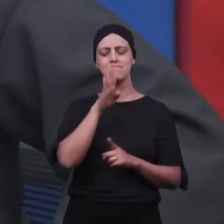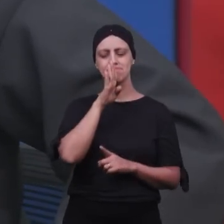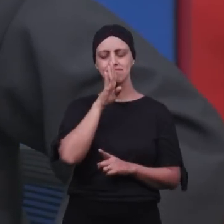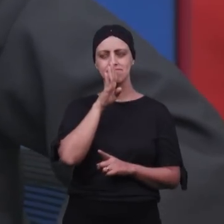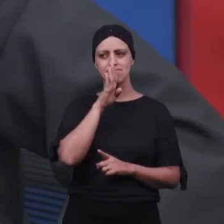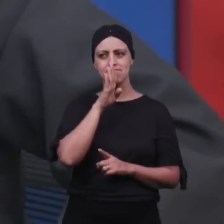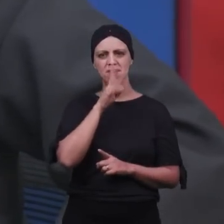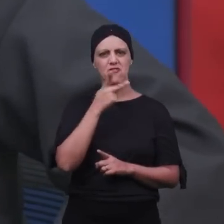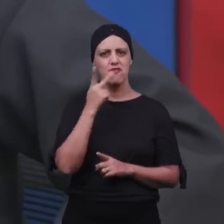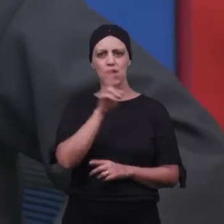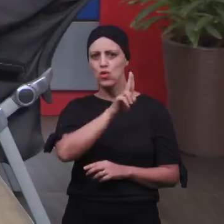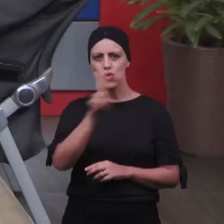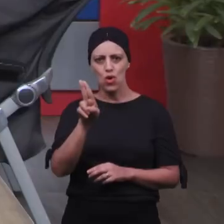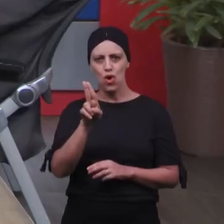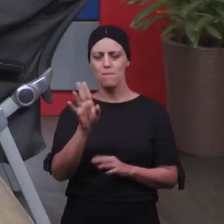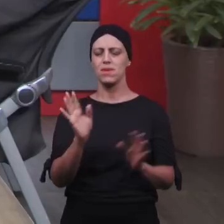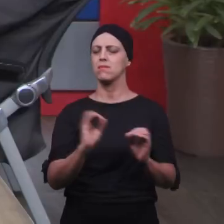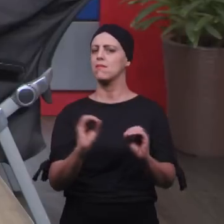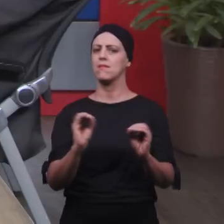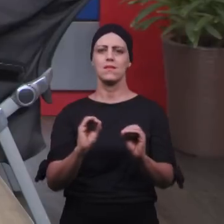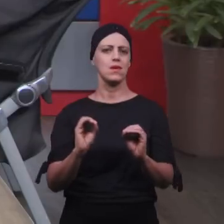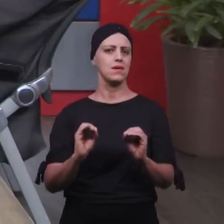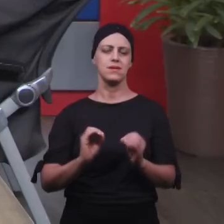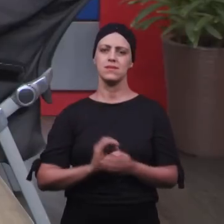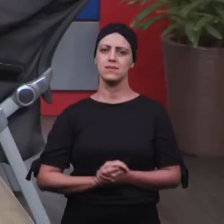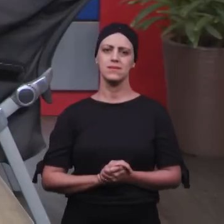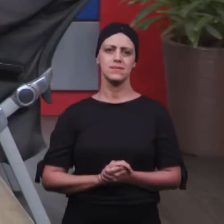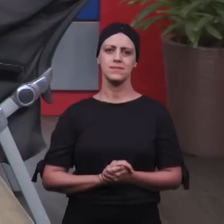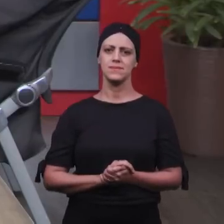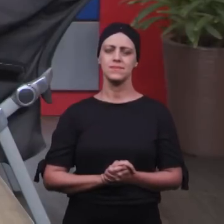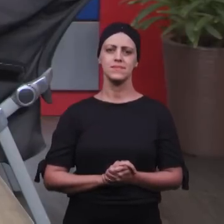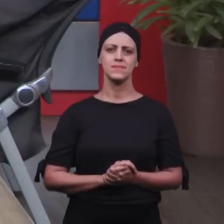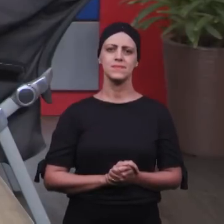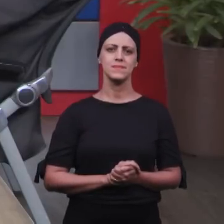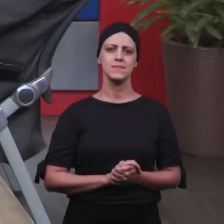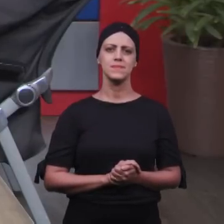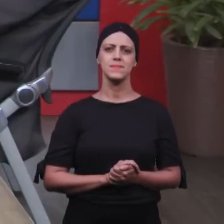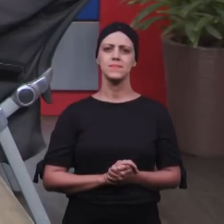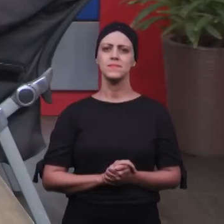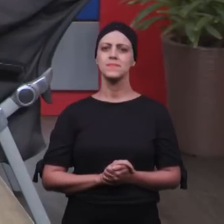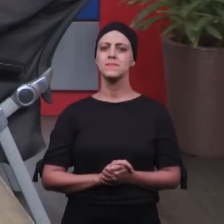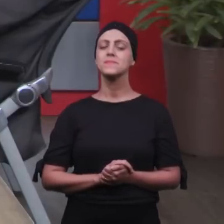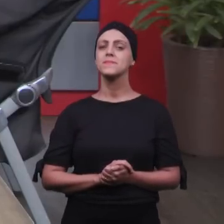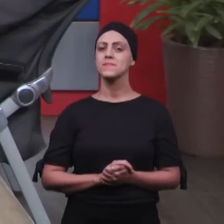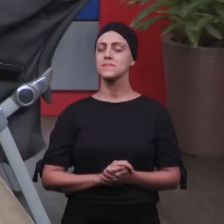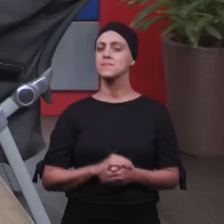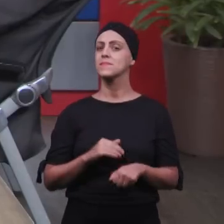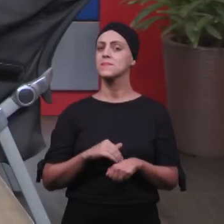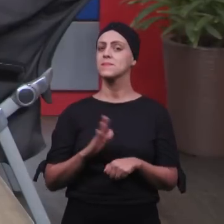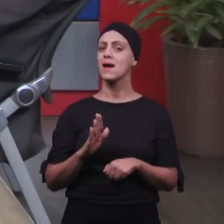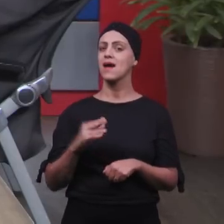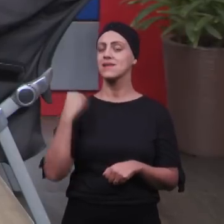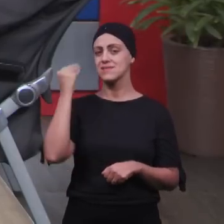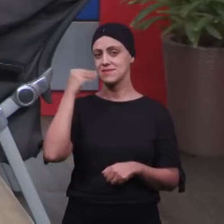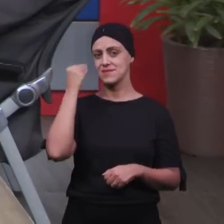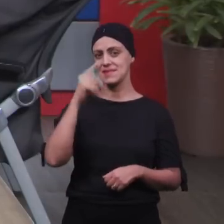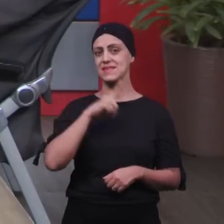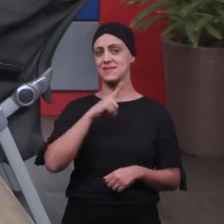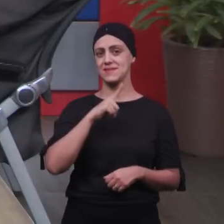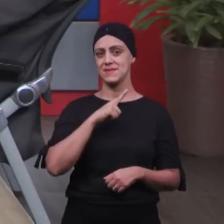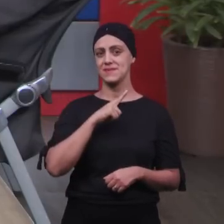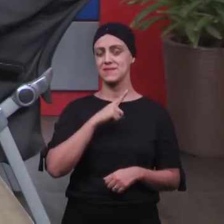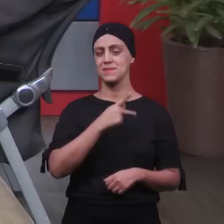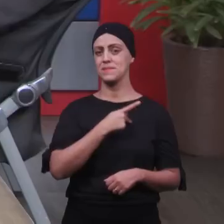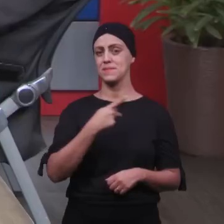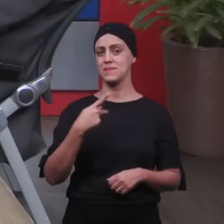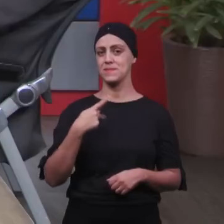sabendo e vê as grandes experiências. Nós ainda vamos ouvir mais experiências. Agora eu queria ver o pastor Figueiredo.